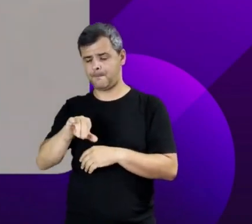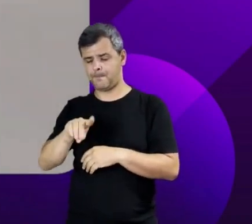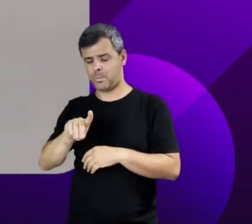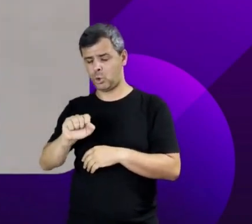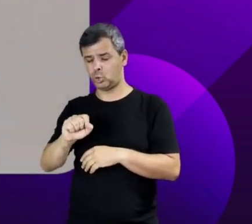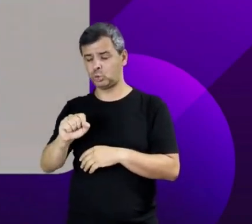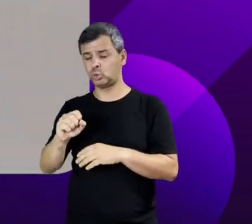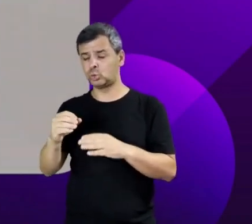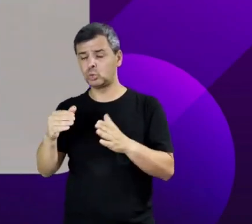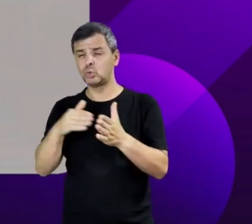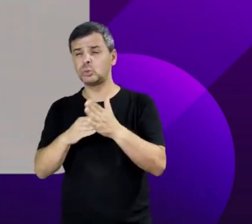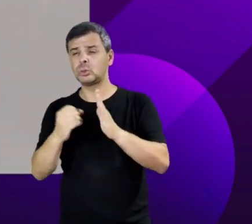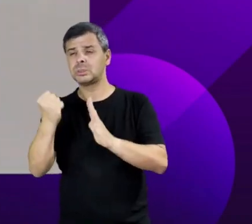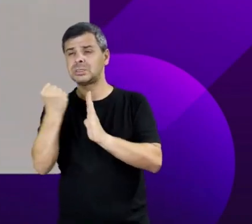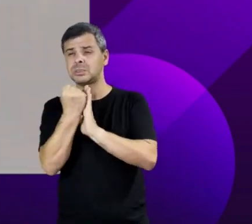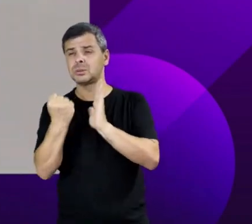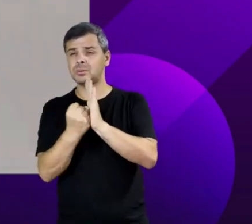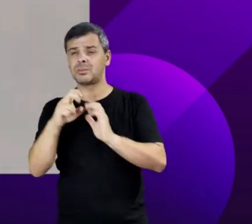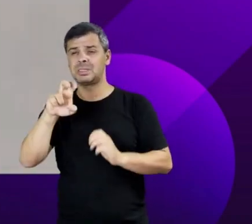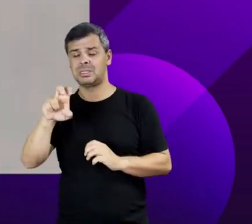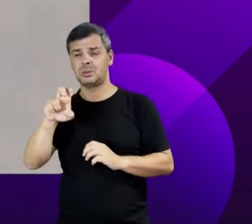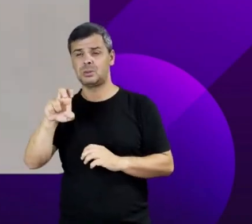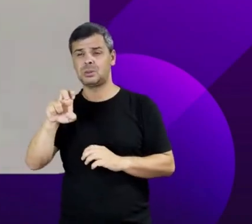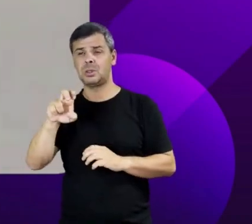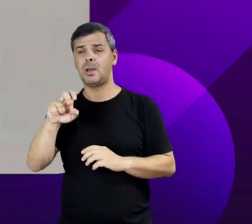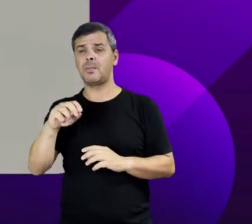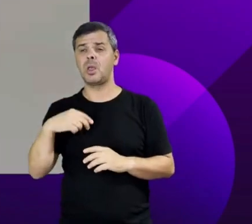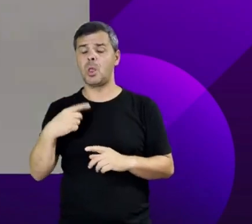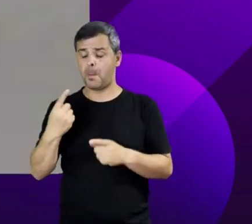séculos, estas formas acabaram por